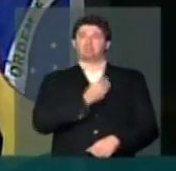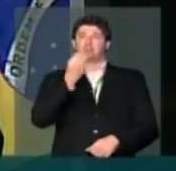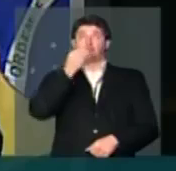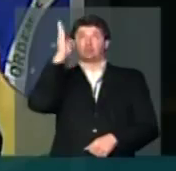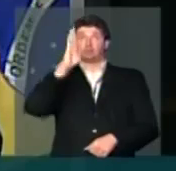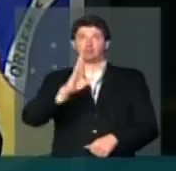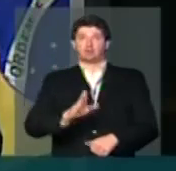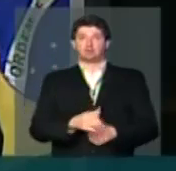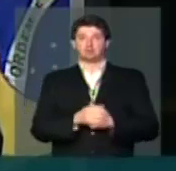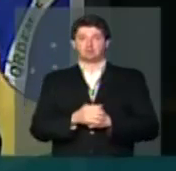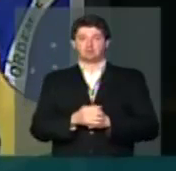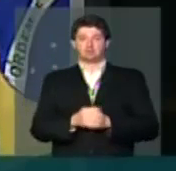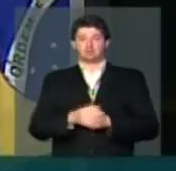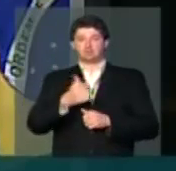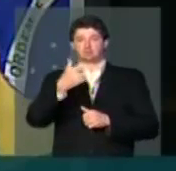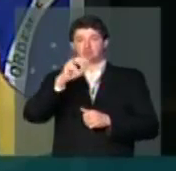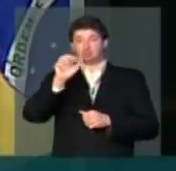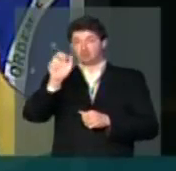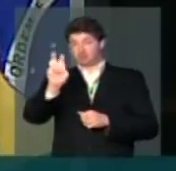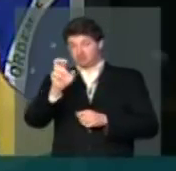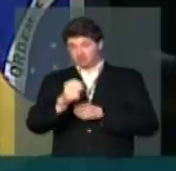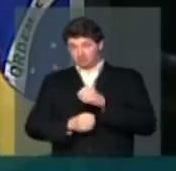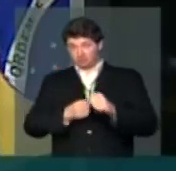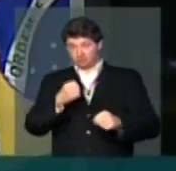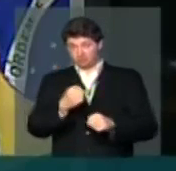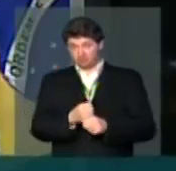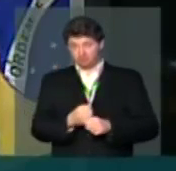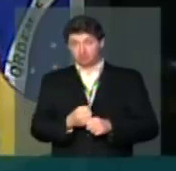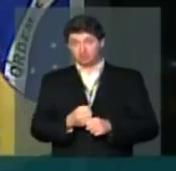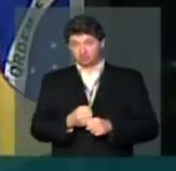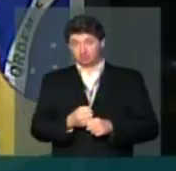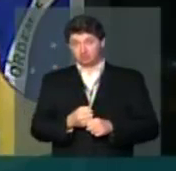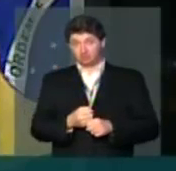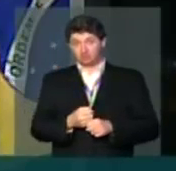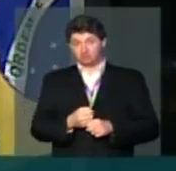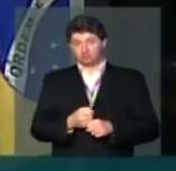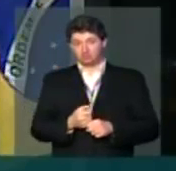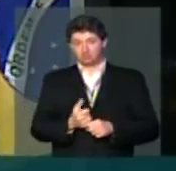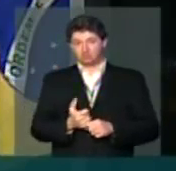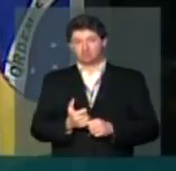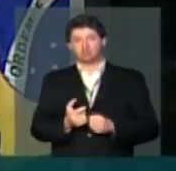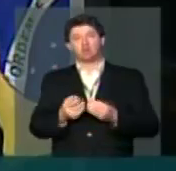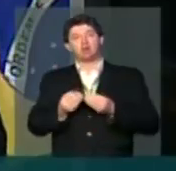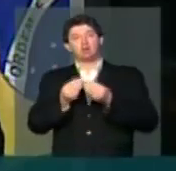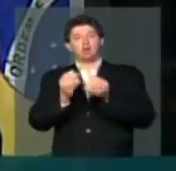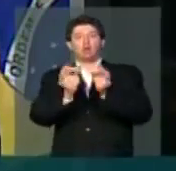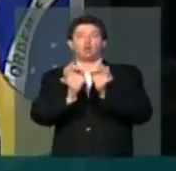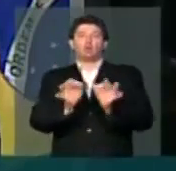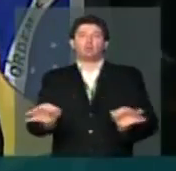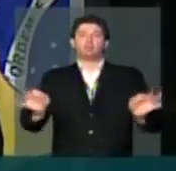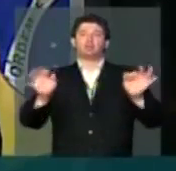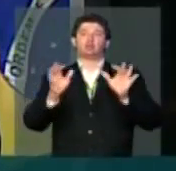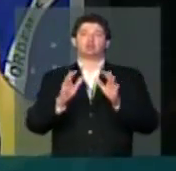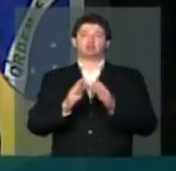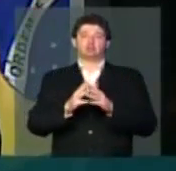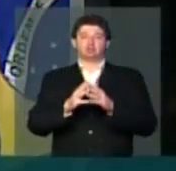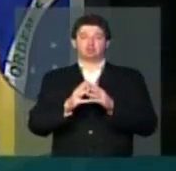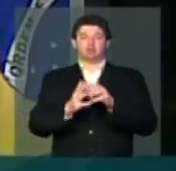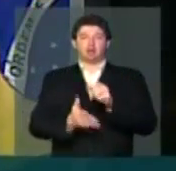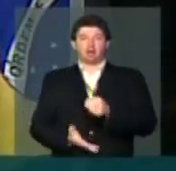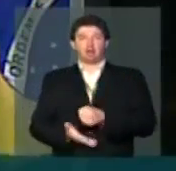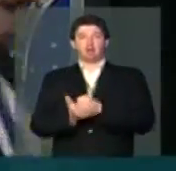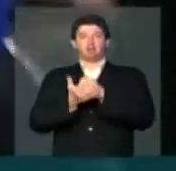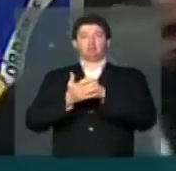nacional, esse ano de 2015, chegando para dar uma humilde contribuição para a política